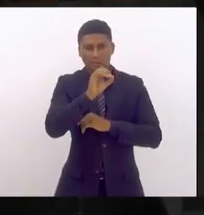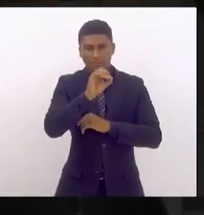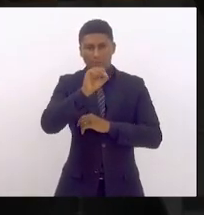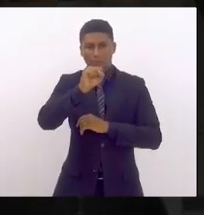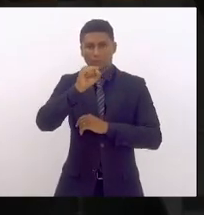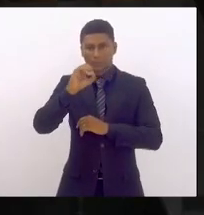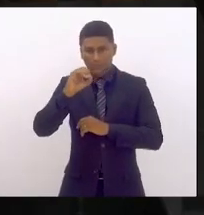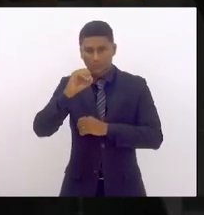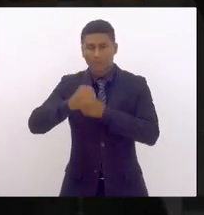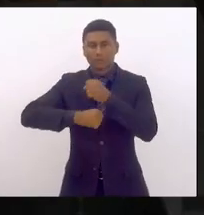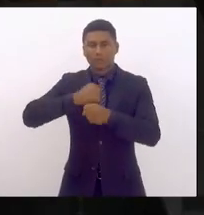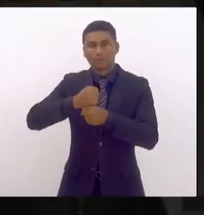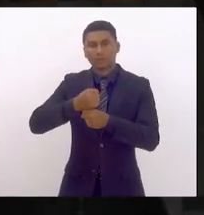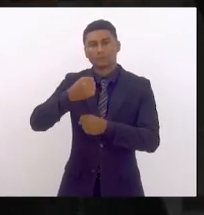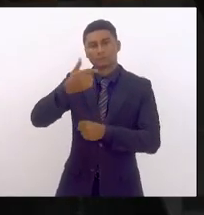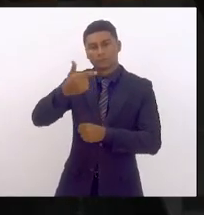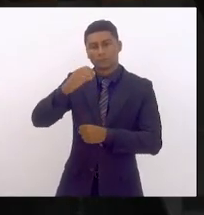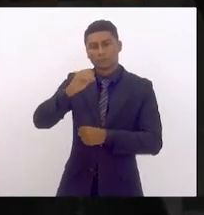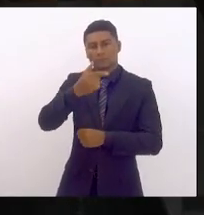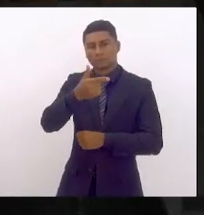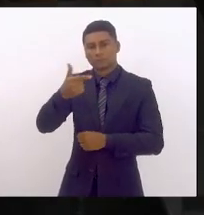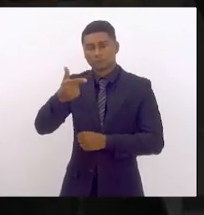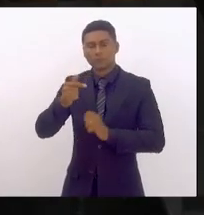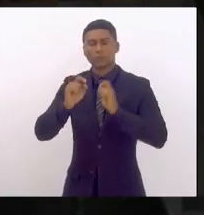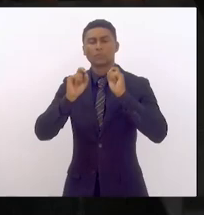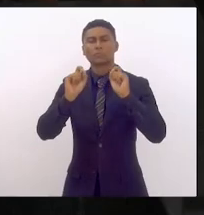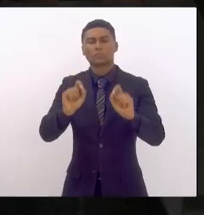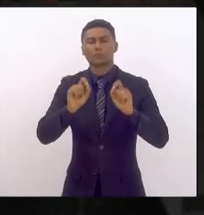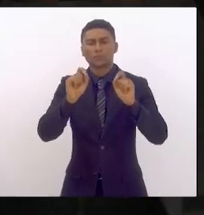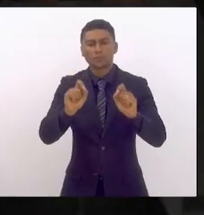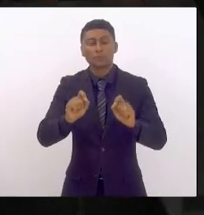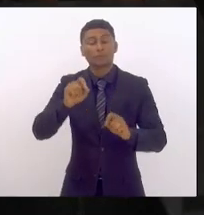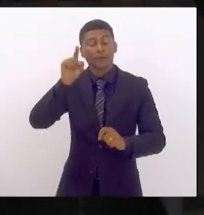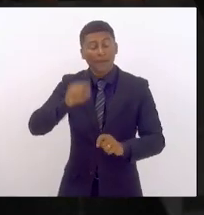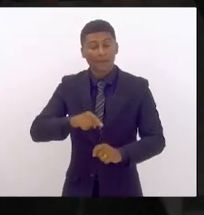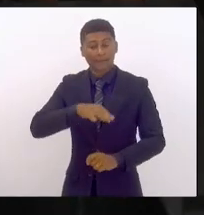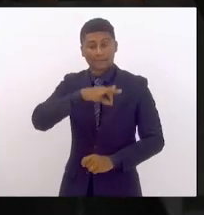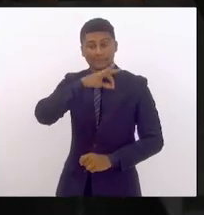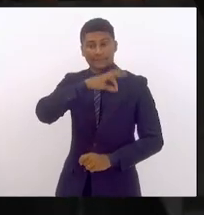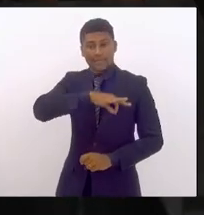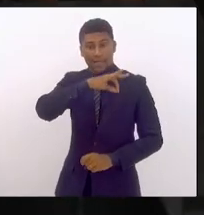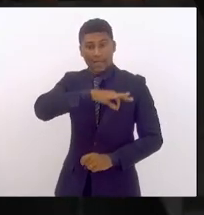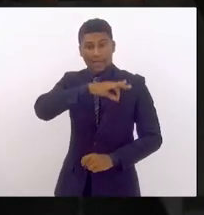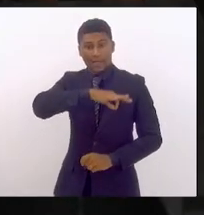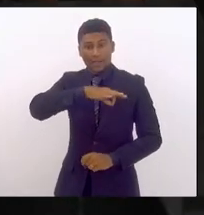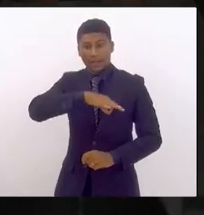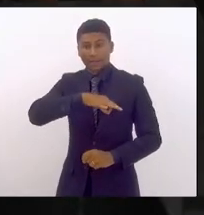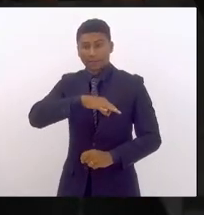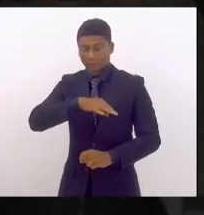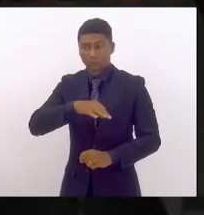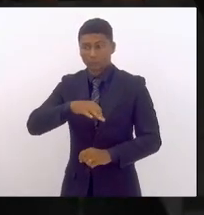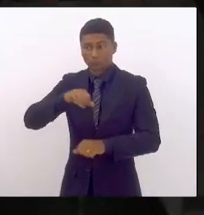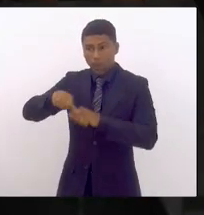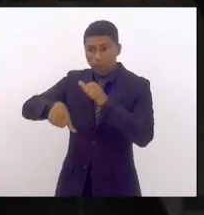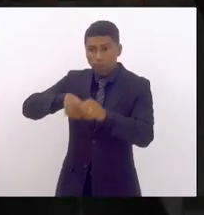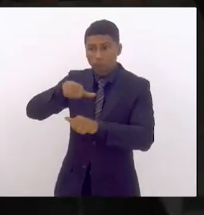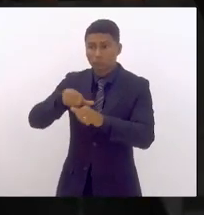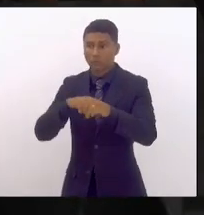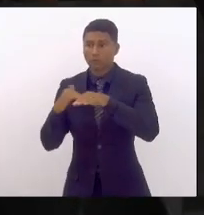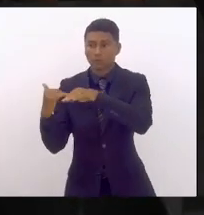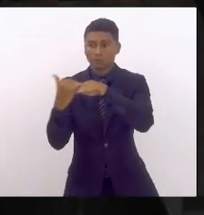2022 que dispõe sobre a atualização salarial dos Servidores nativos